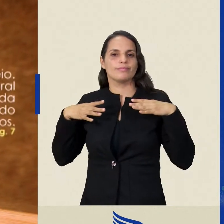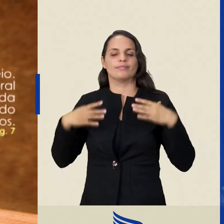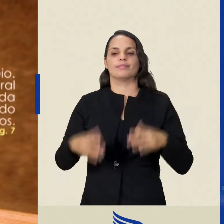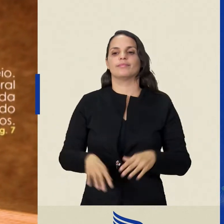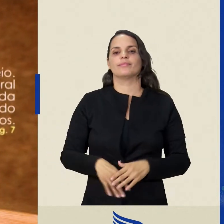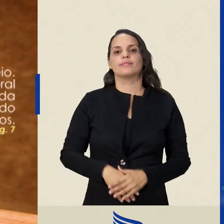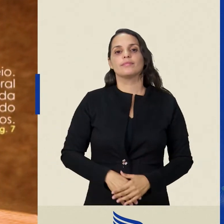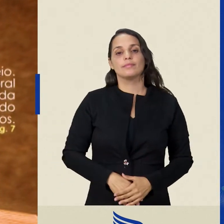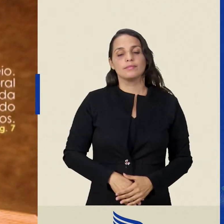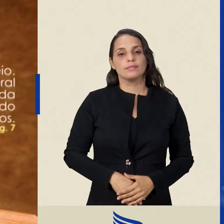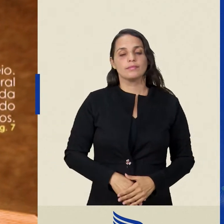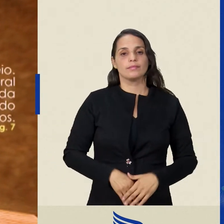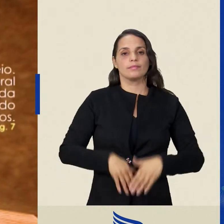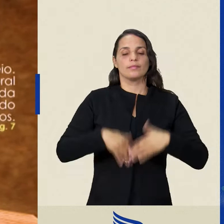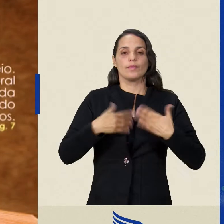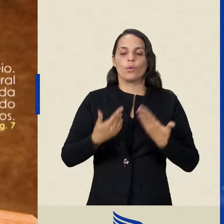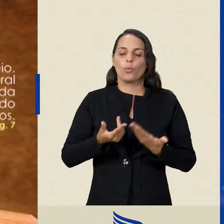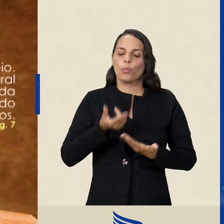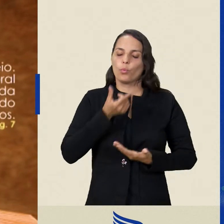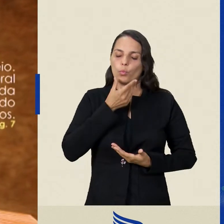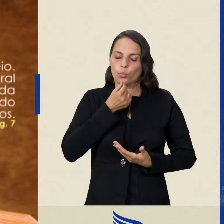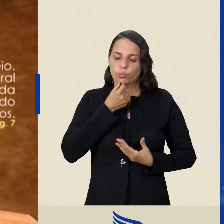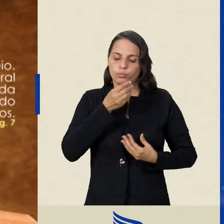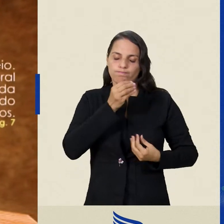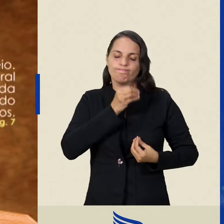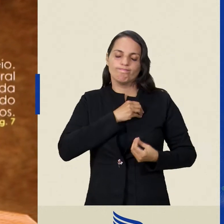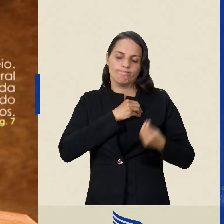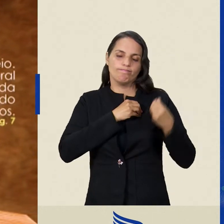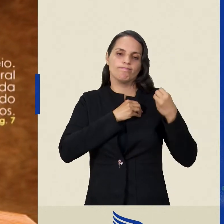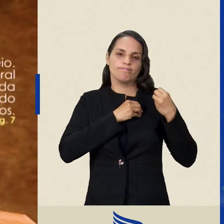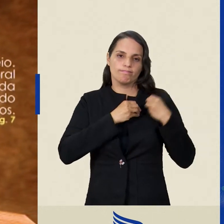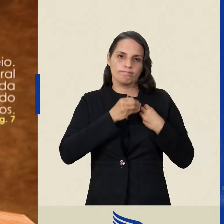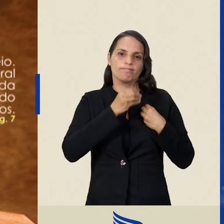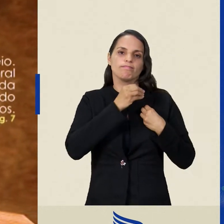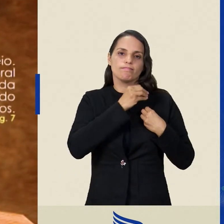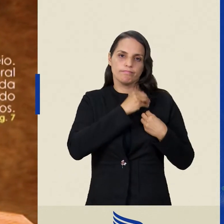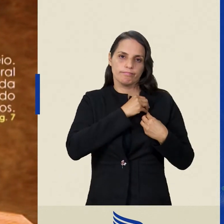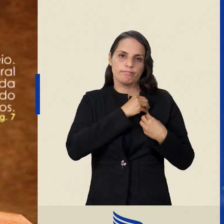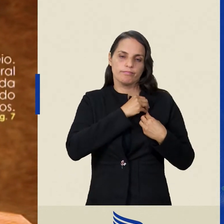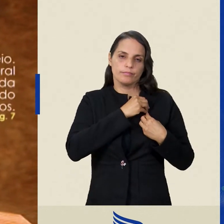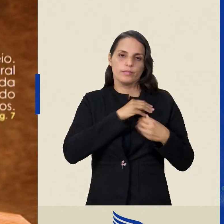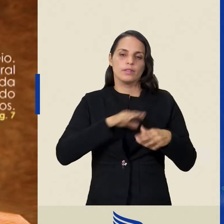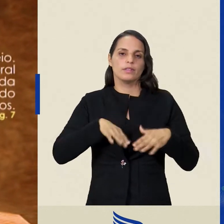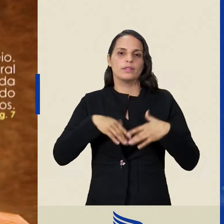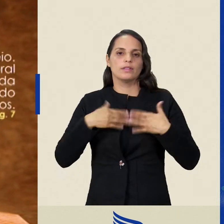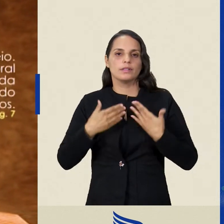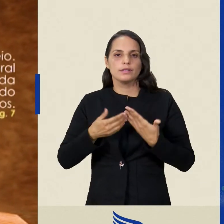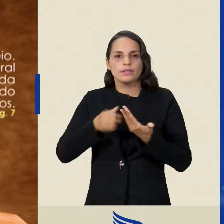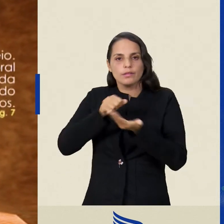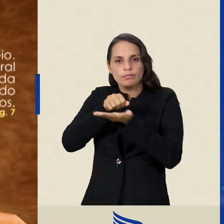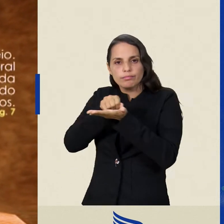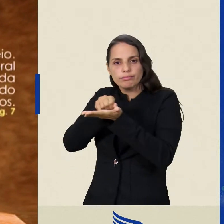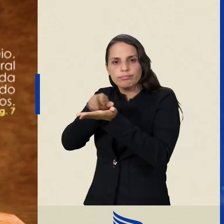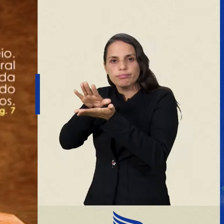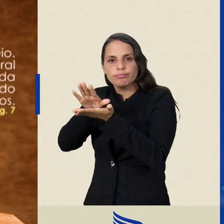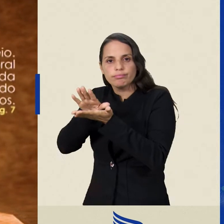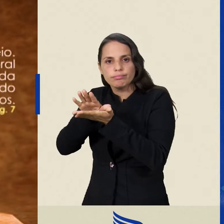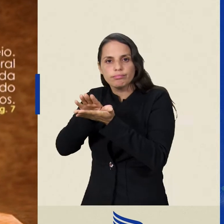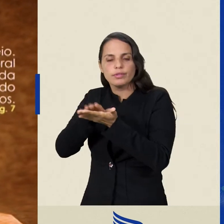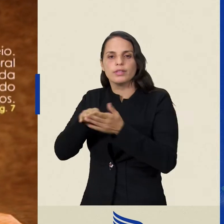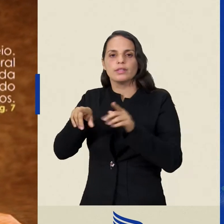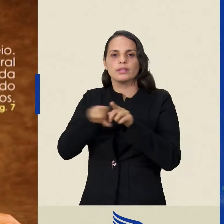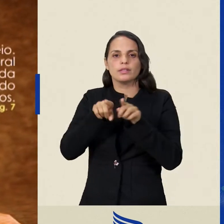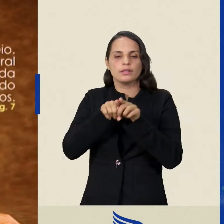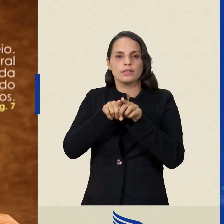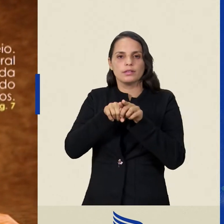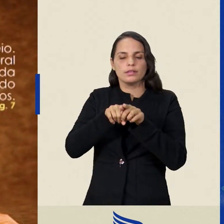permeio. O homem caiu de sua retidão moral e inocência e foi expulso do jardim da árvore da vida e